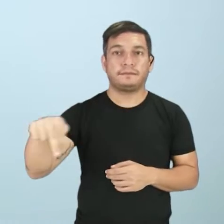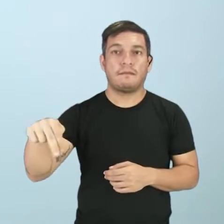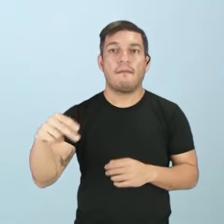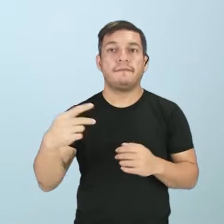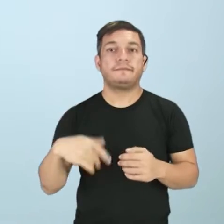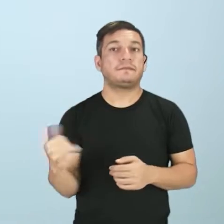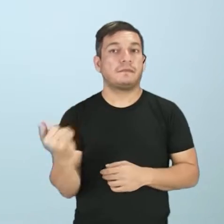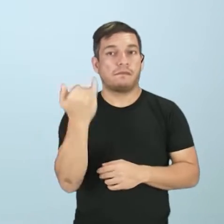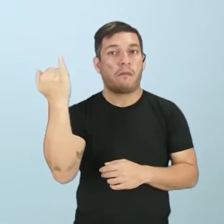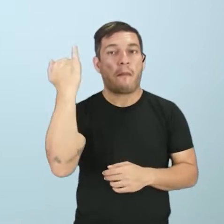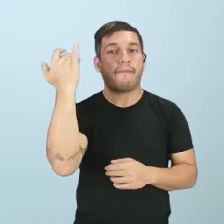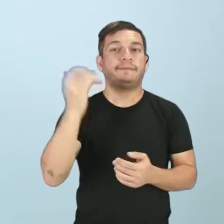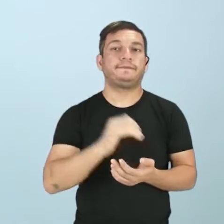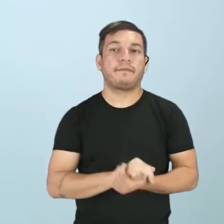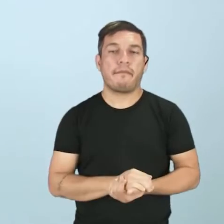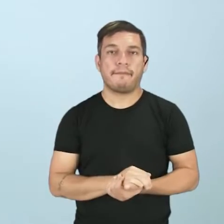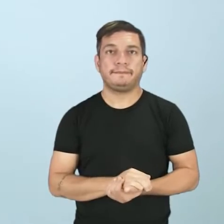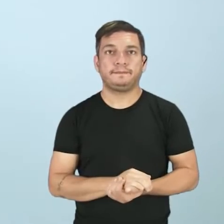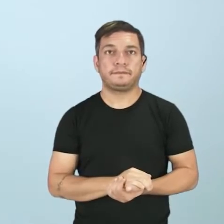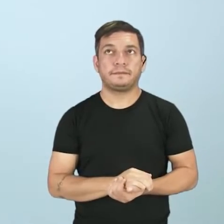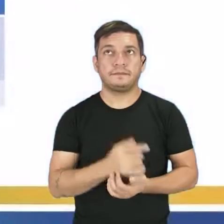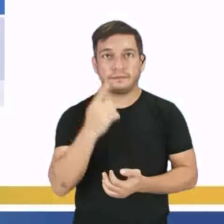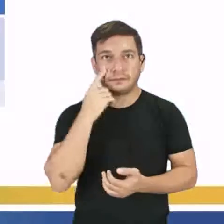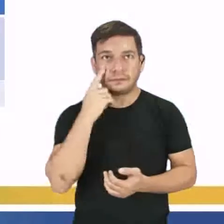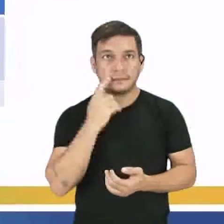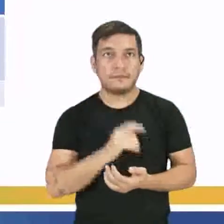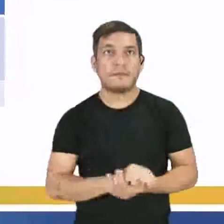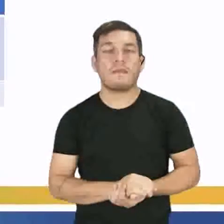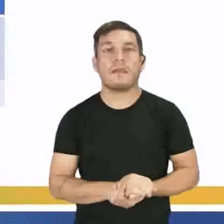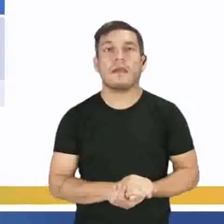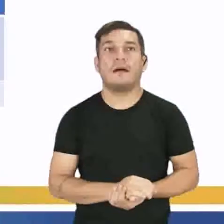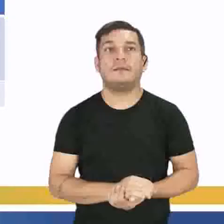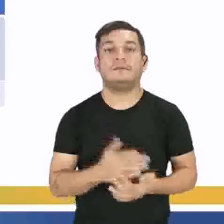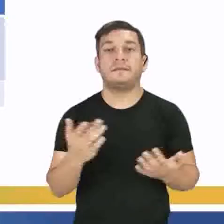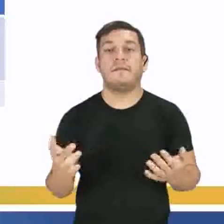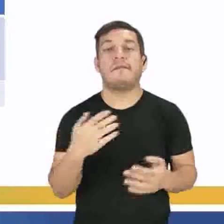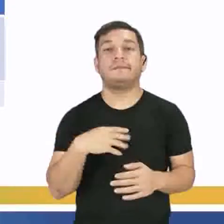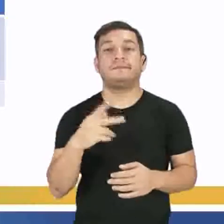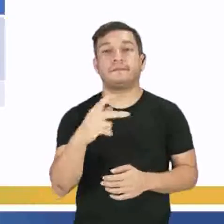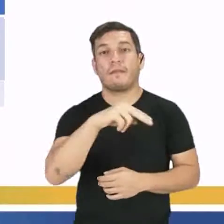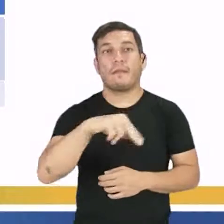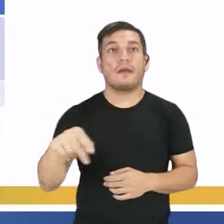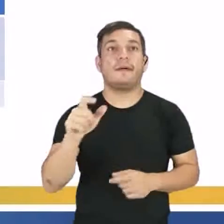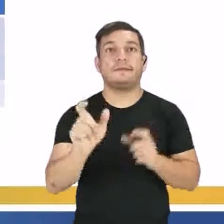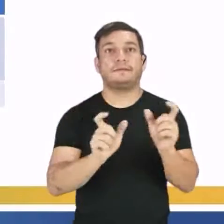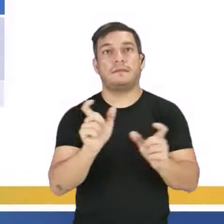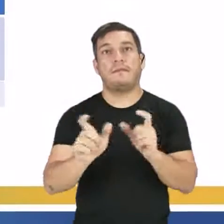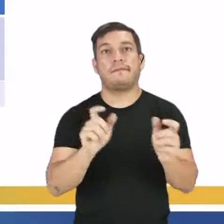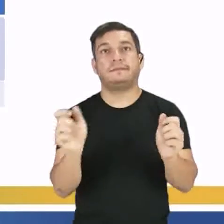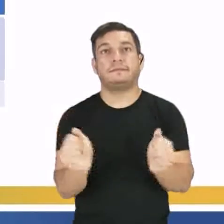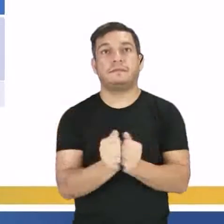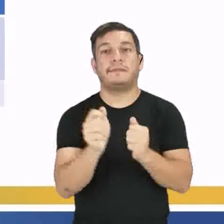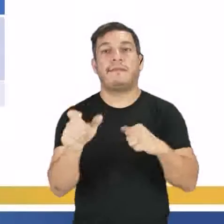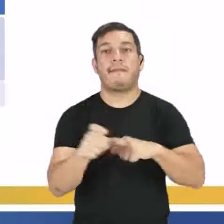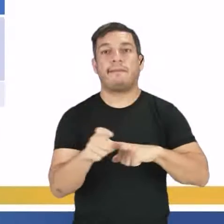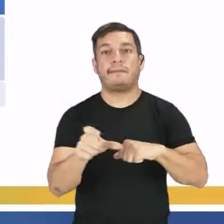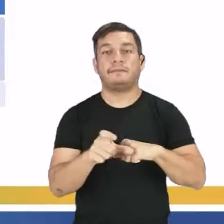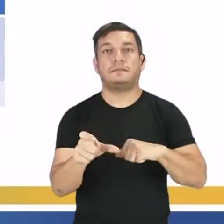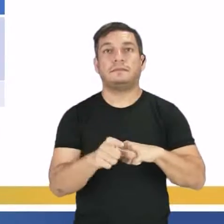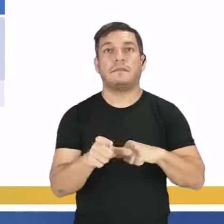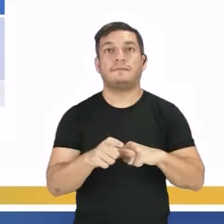papel dos pronomes. Vamos lá? Então, os pronomes são palavras que acompanham os